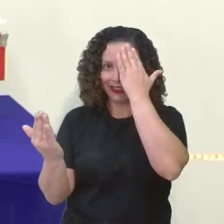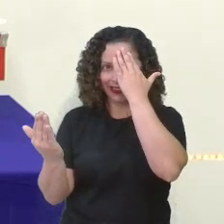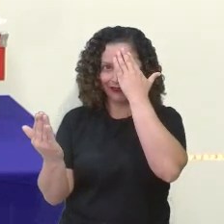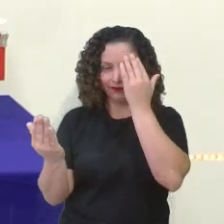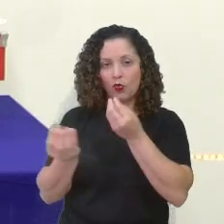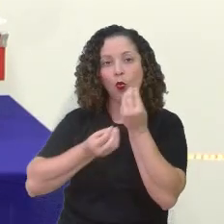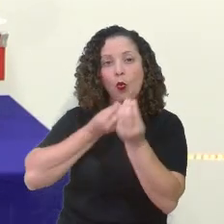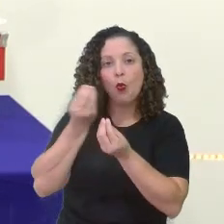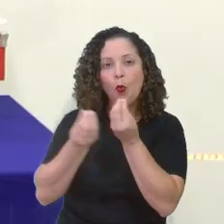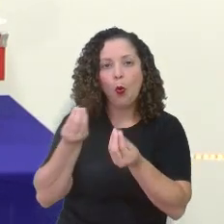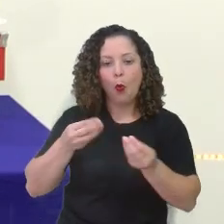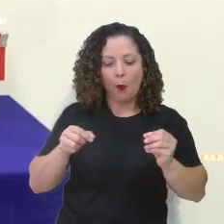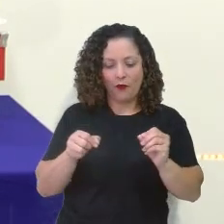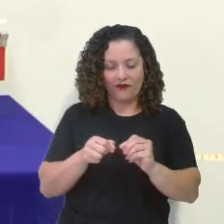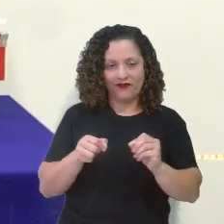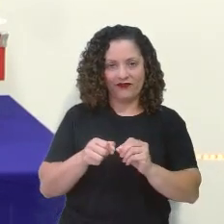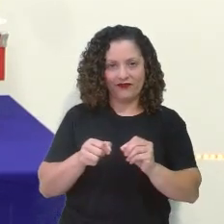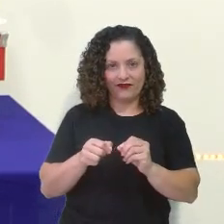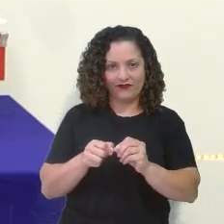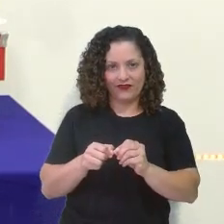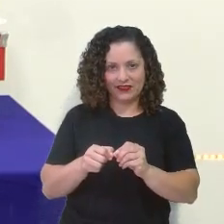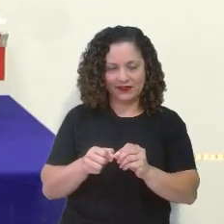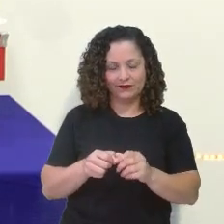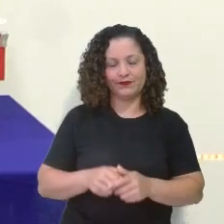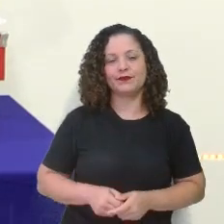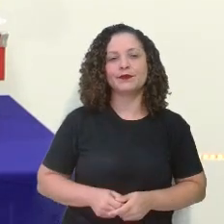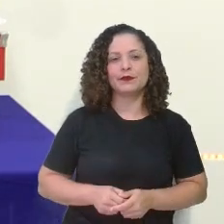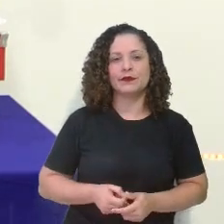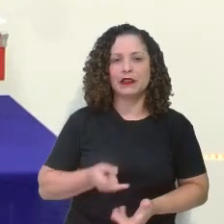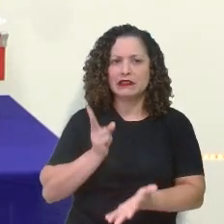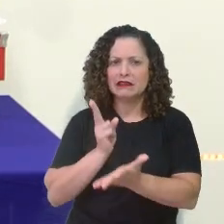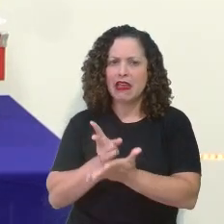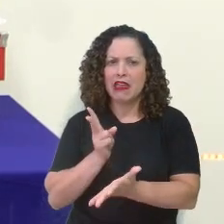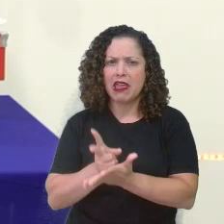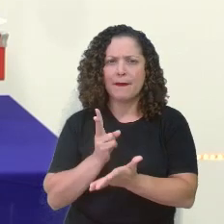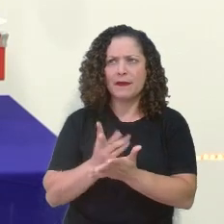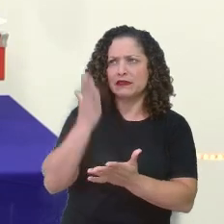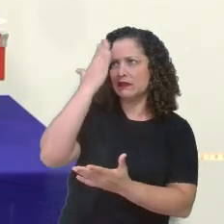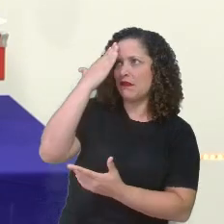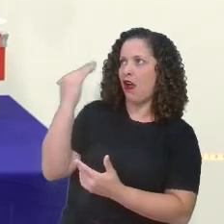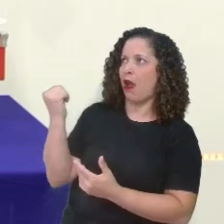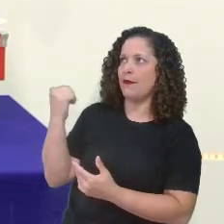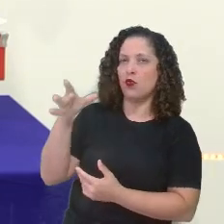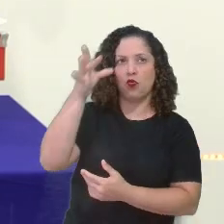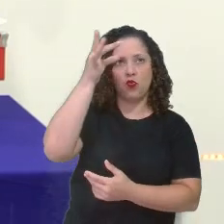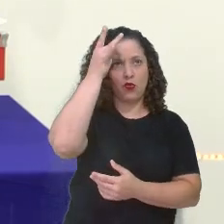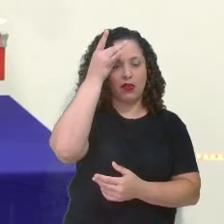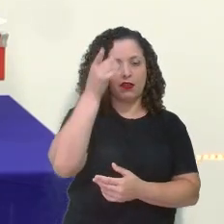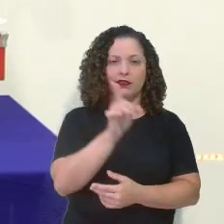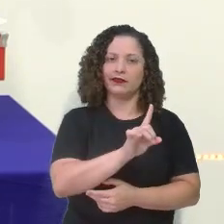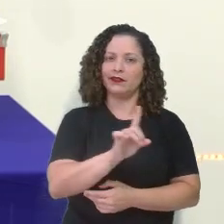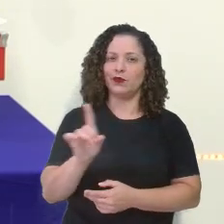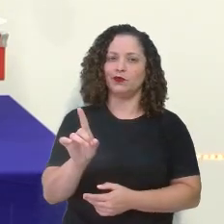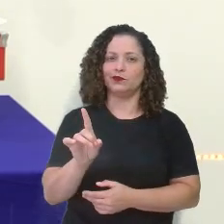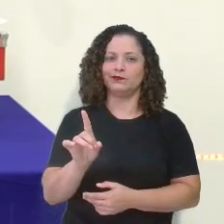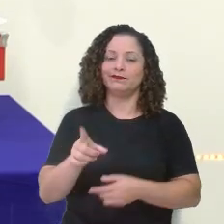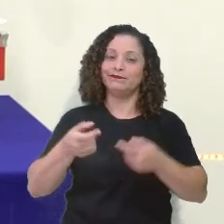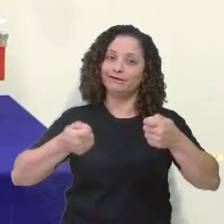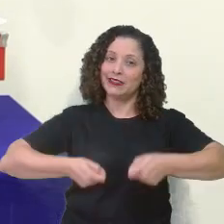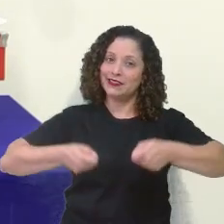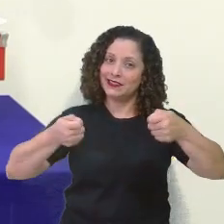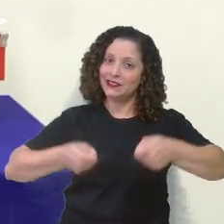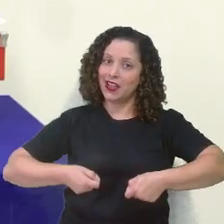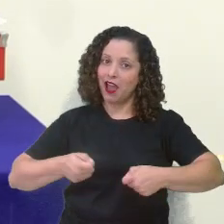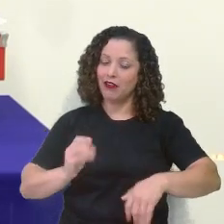desse material que a gente quer construir. Nem sempre a gente sabe construir de cabeça, não é? Então, se a gente